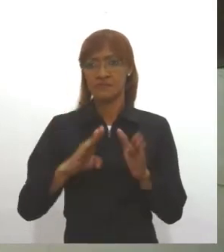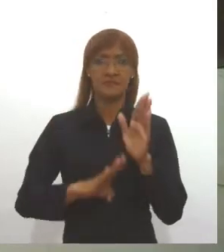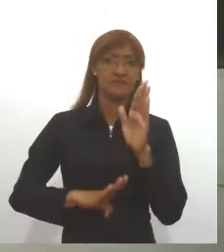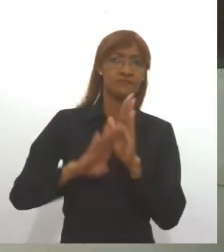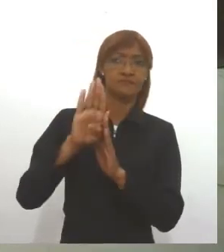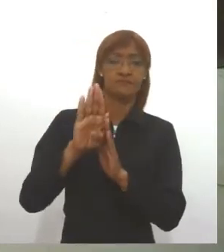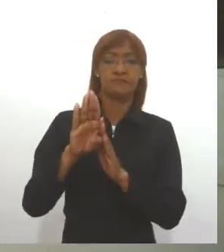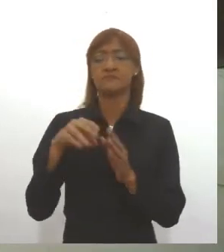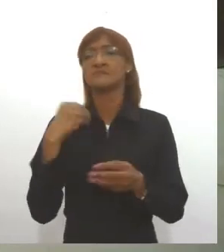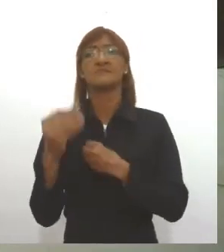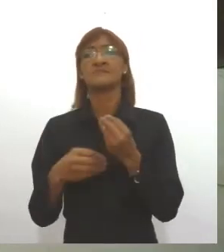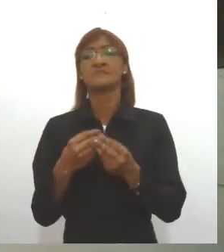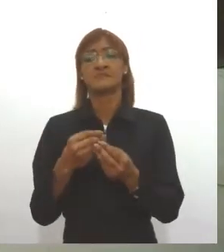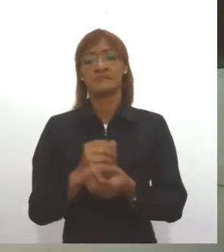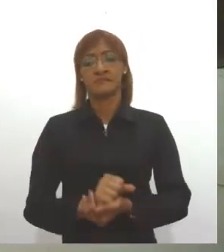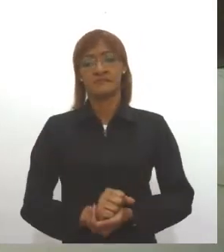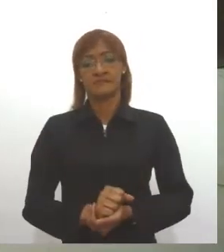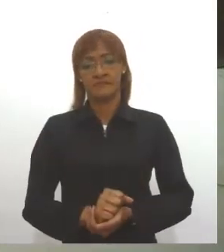situação ficou?